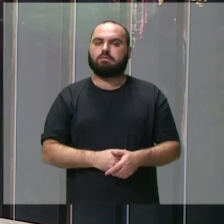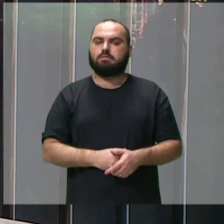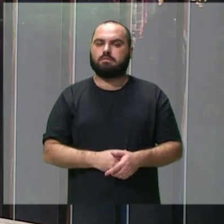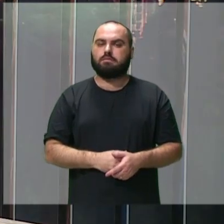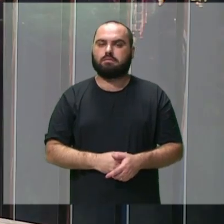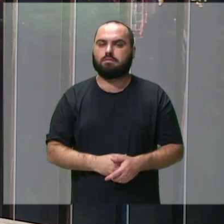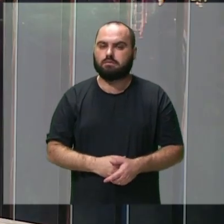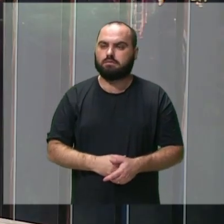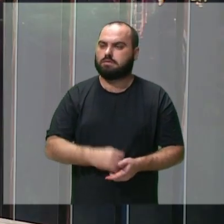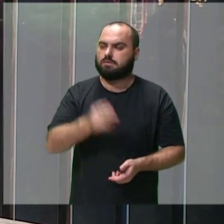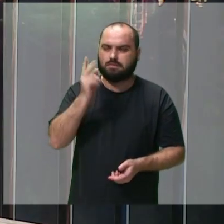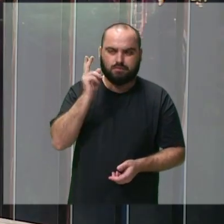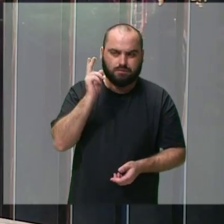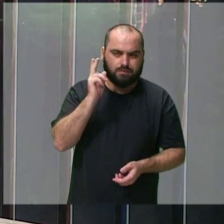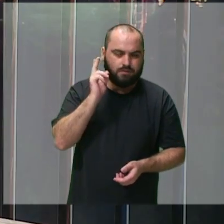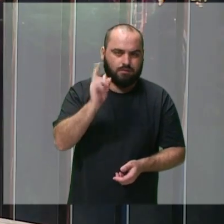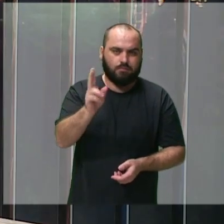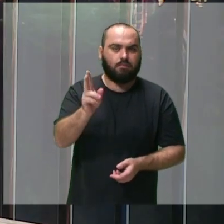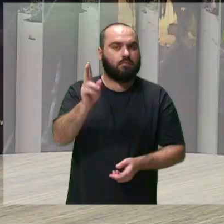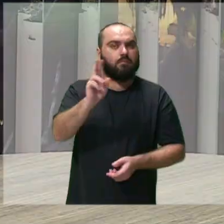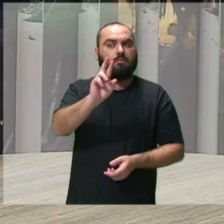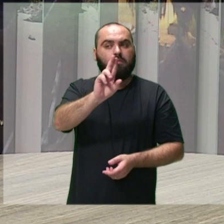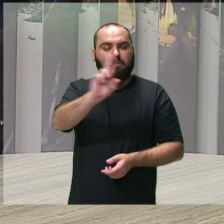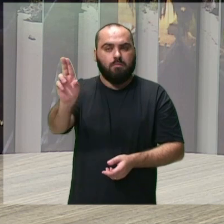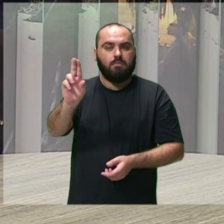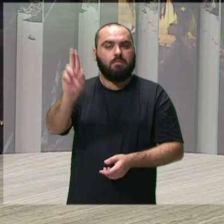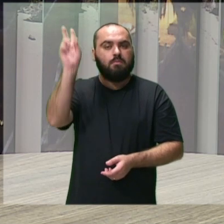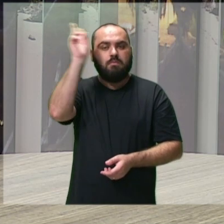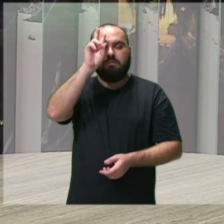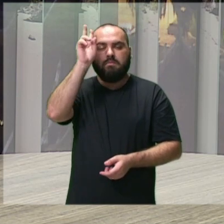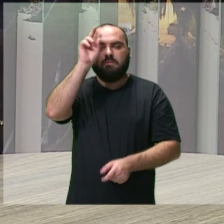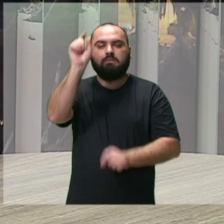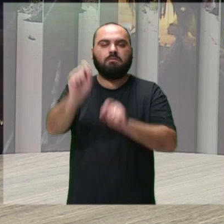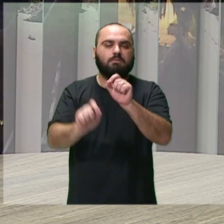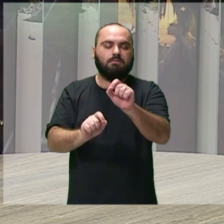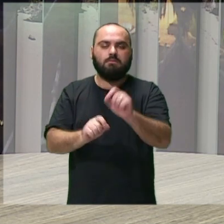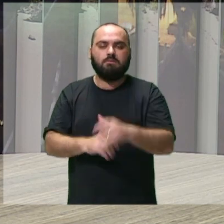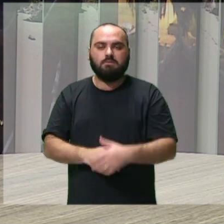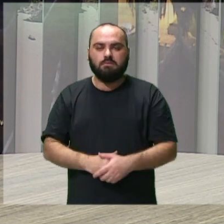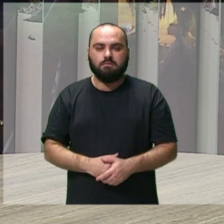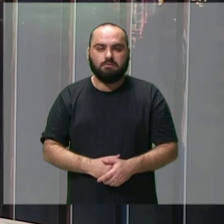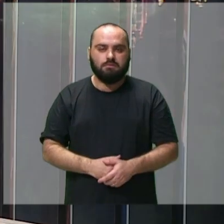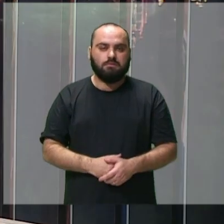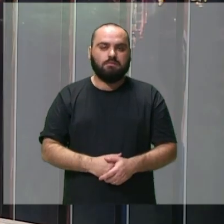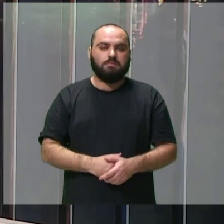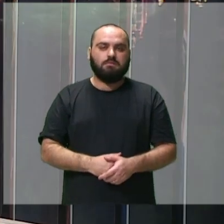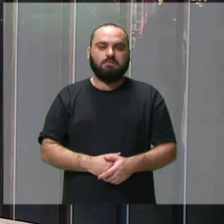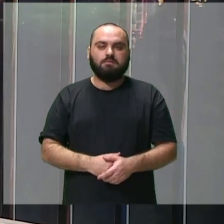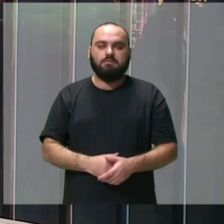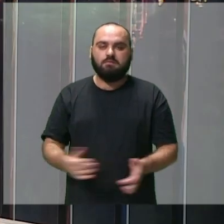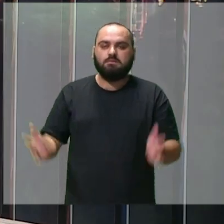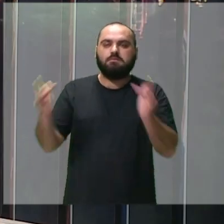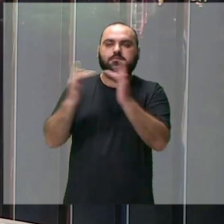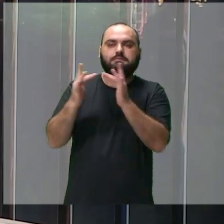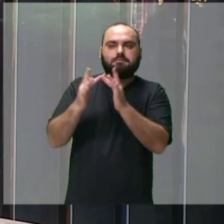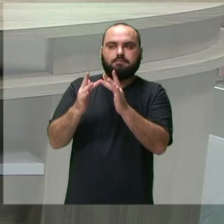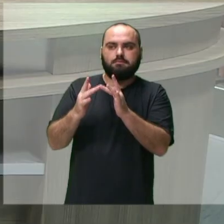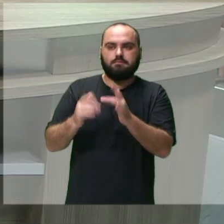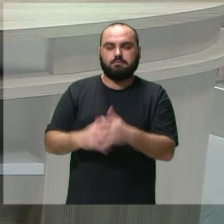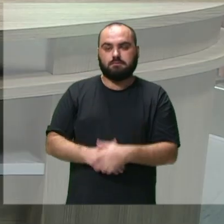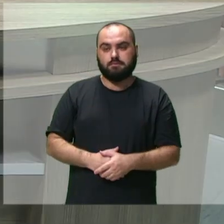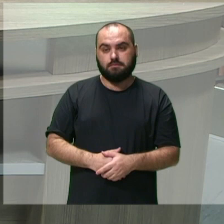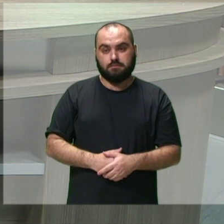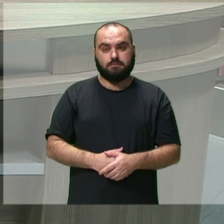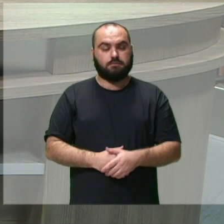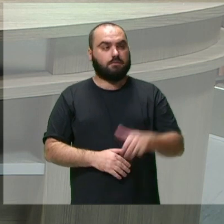são trocadilhos, mas são sonoridades que te lembram, fazem algumas outras associações. Dá uma